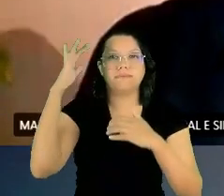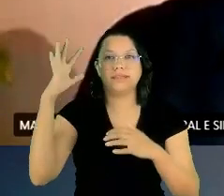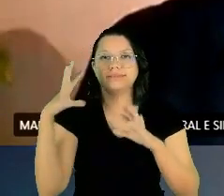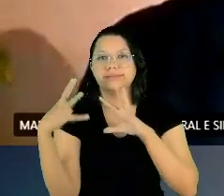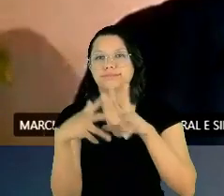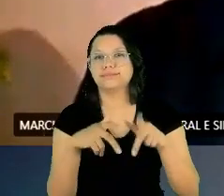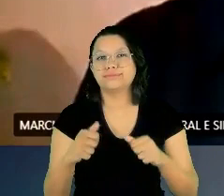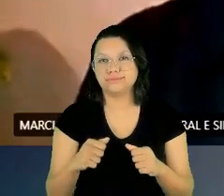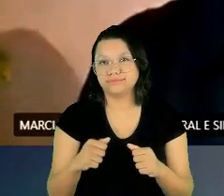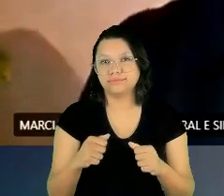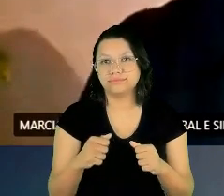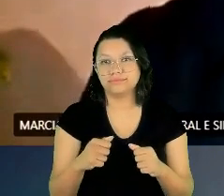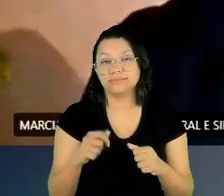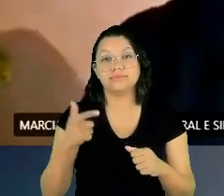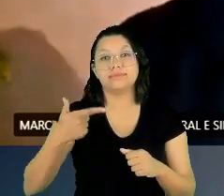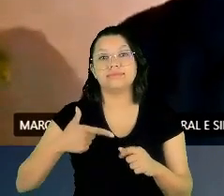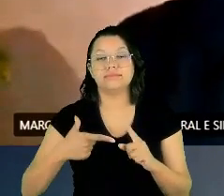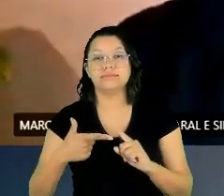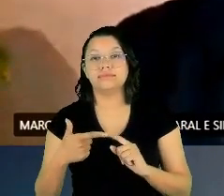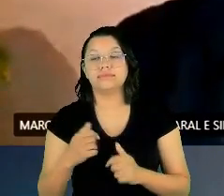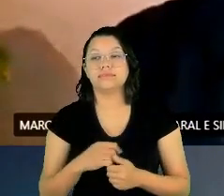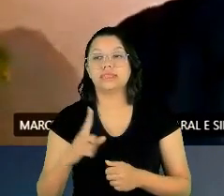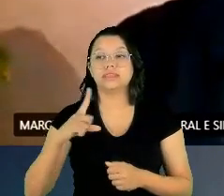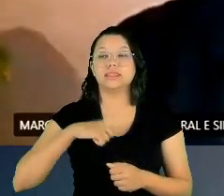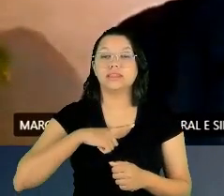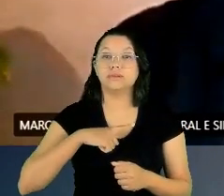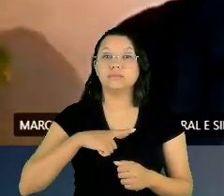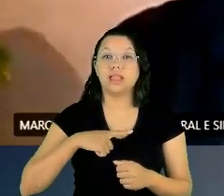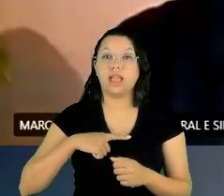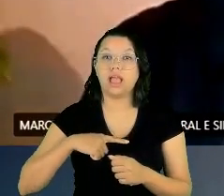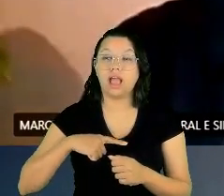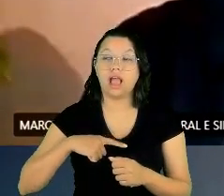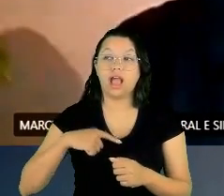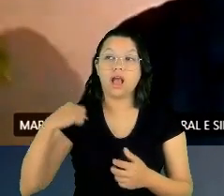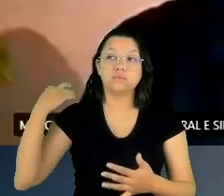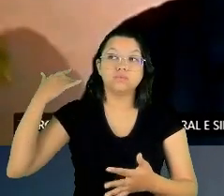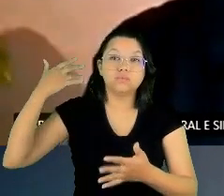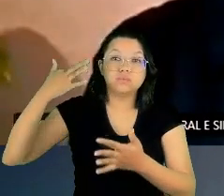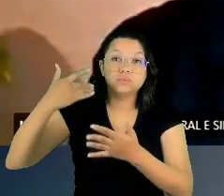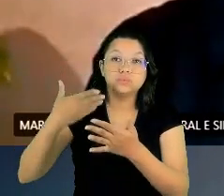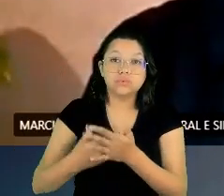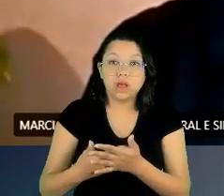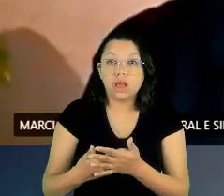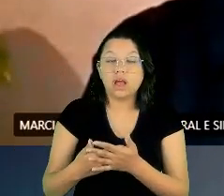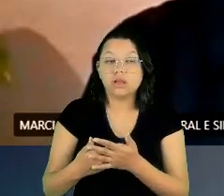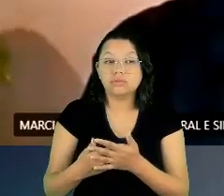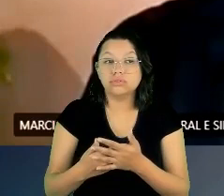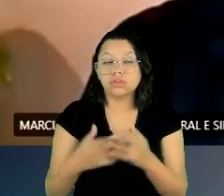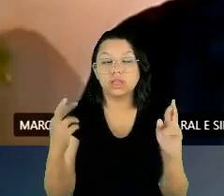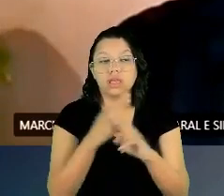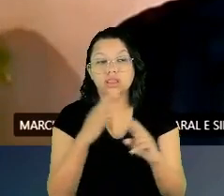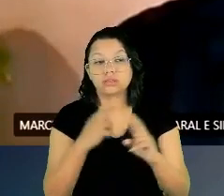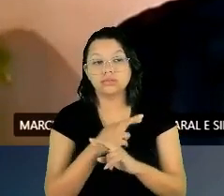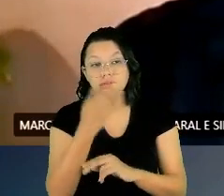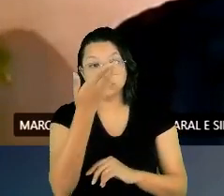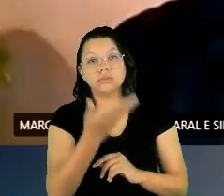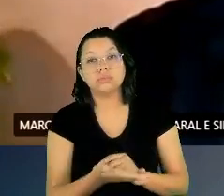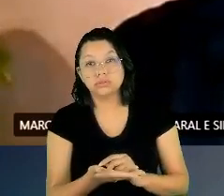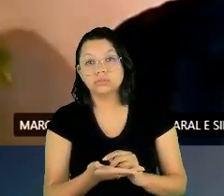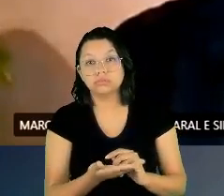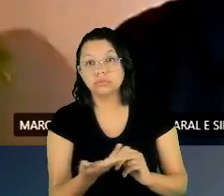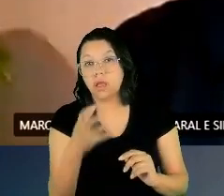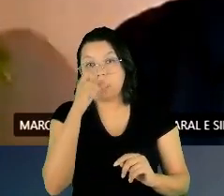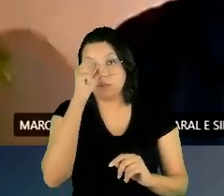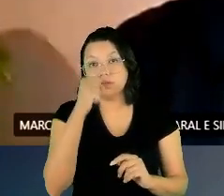pensar e decidir tudo por nós, né? E o segundo é que eu tenho um histórico de interação com essa pessoa que me